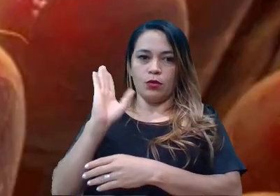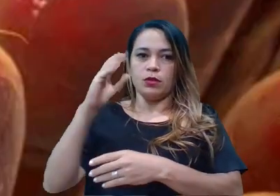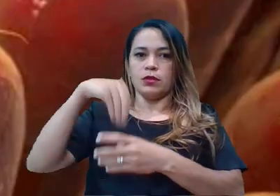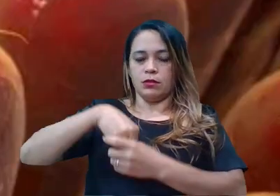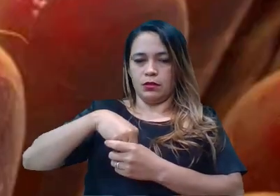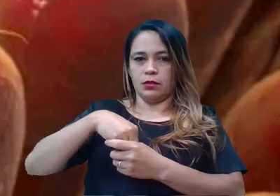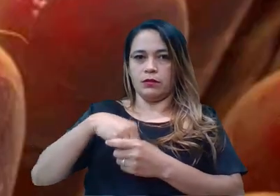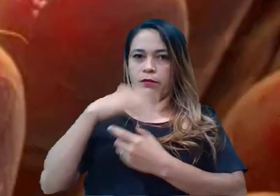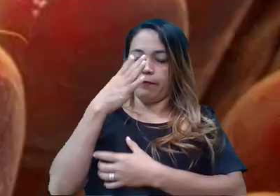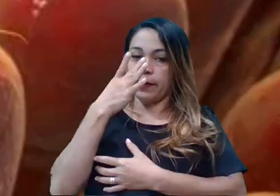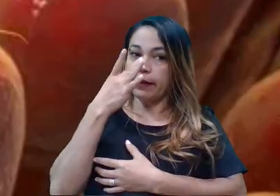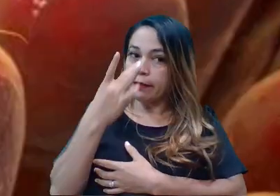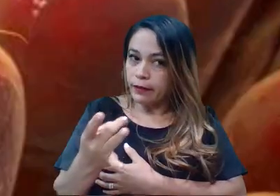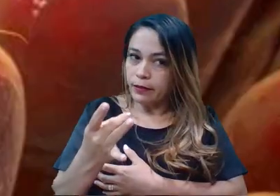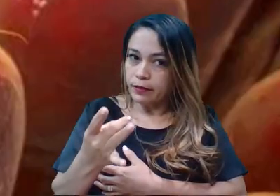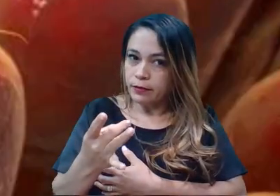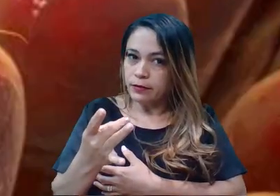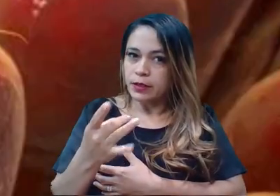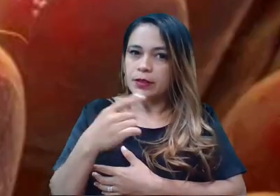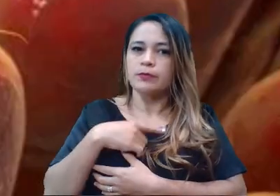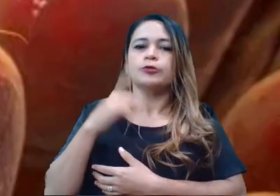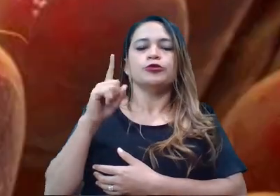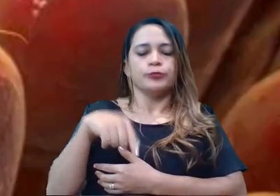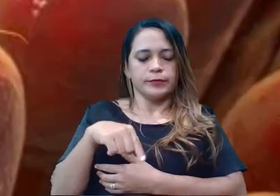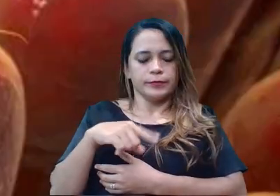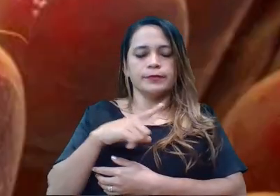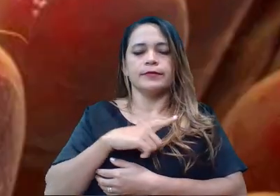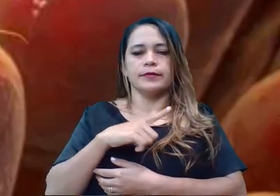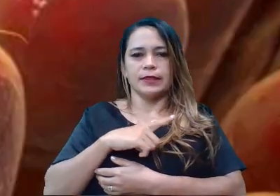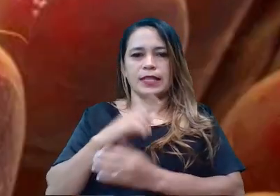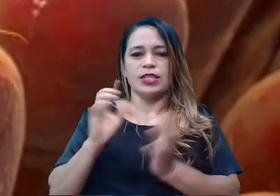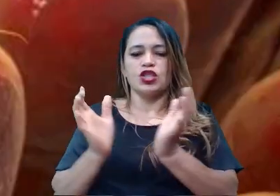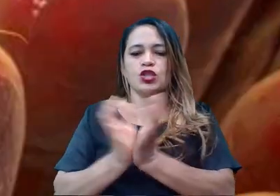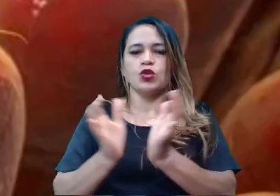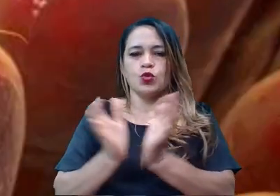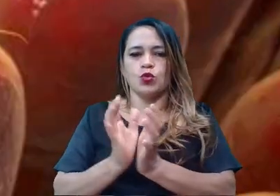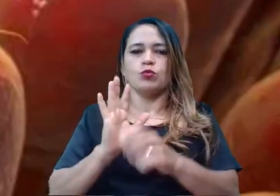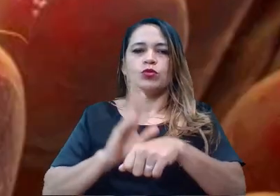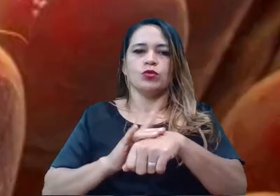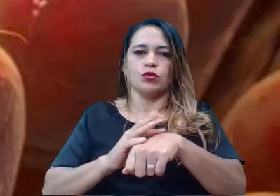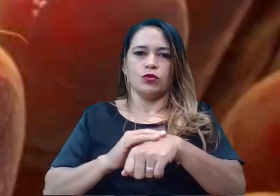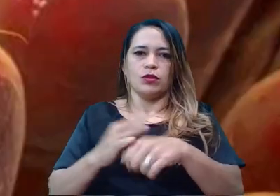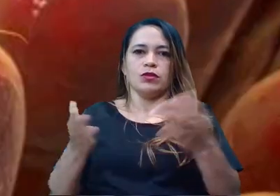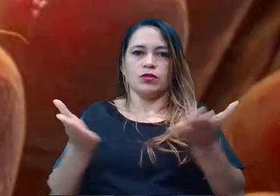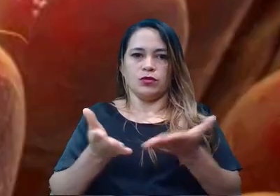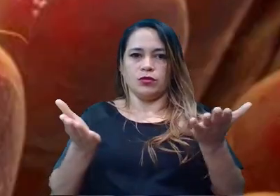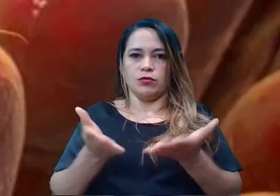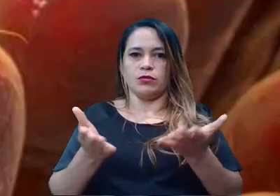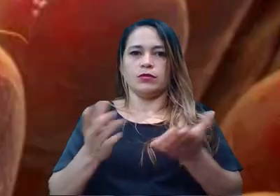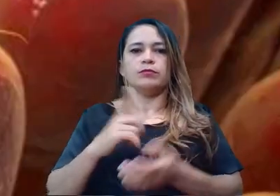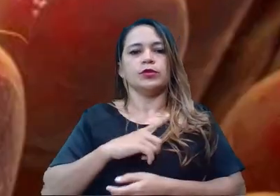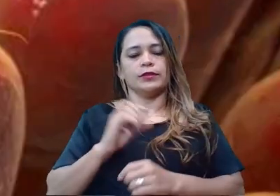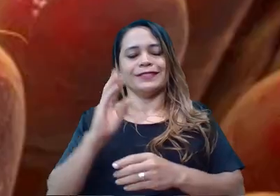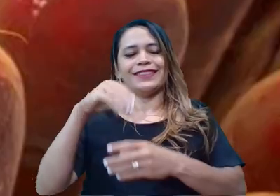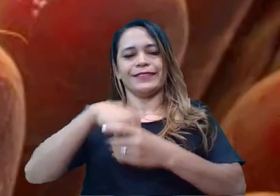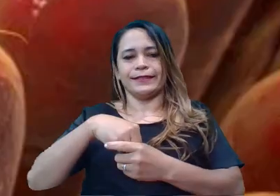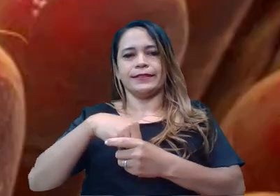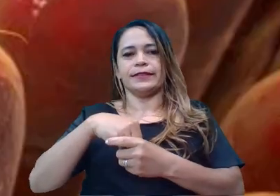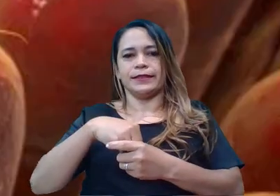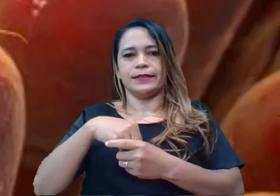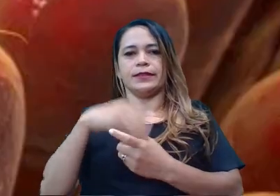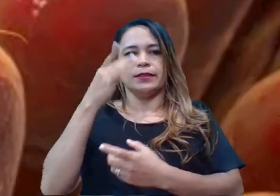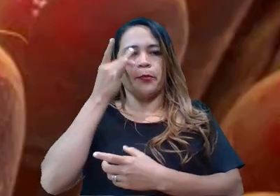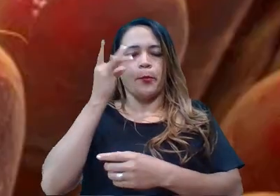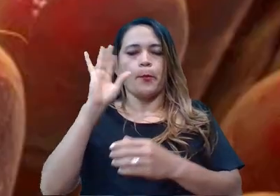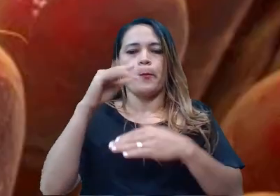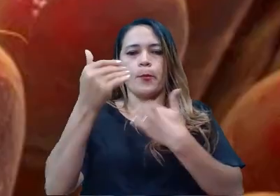envolvida, fique atento, porque é muito provável que este grupo de doenças que a gente vai falar na aula de hoje possa estar presente na nossa